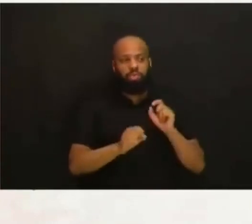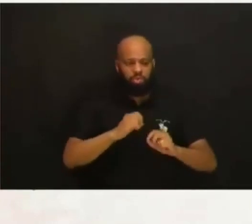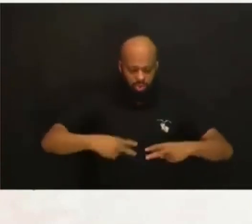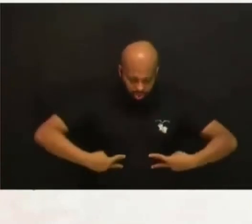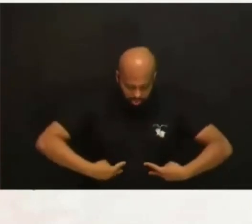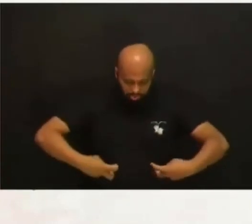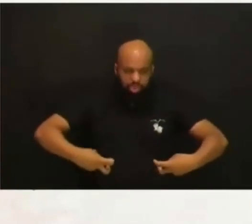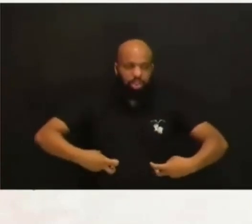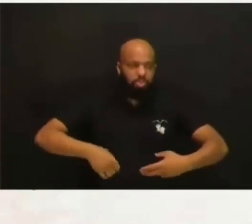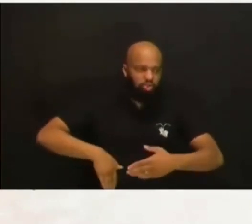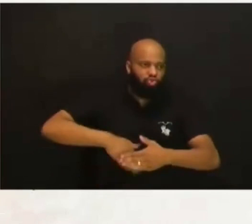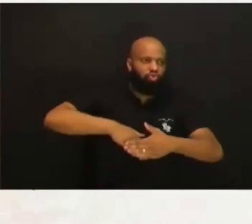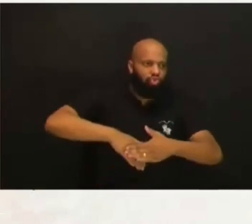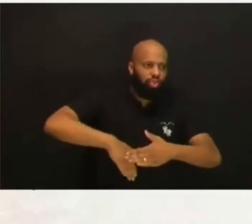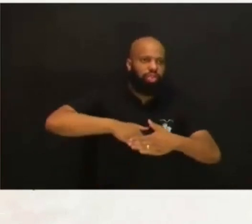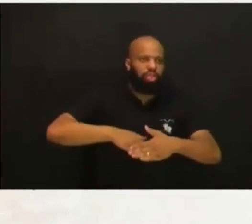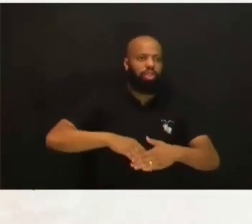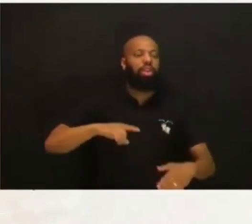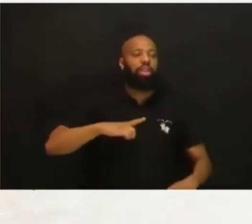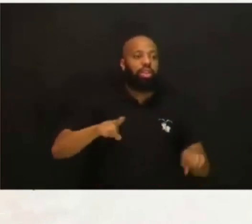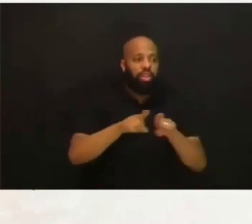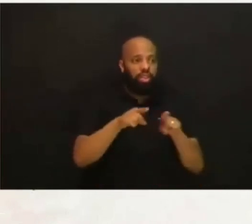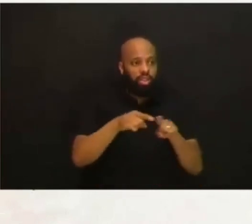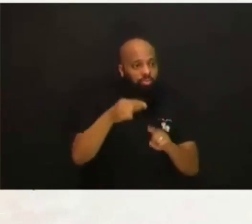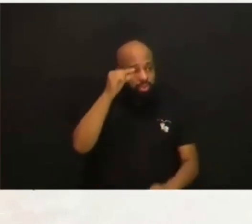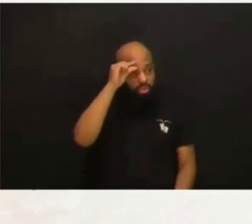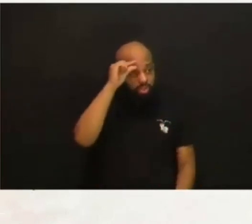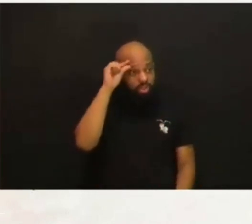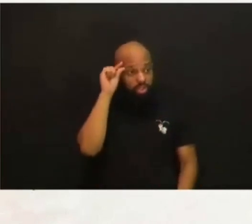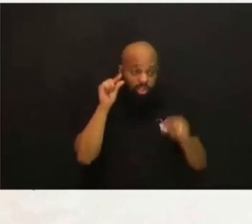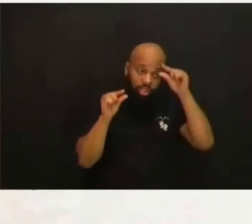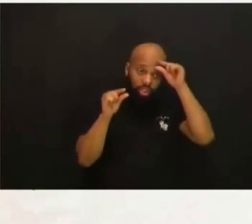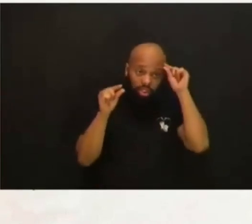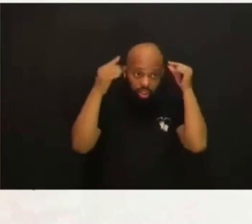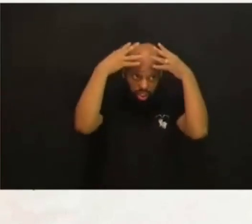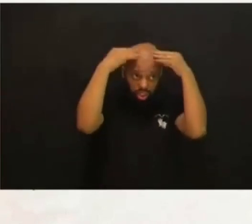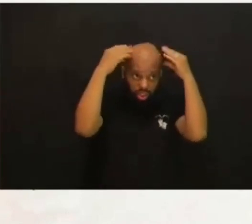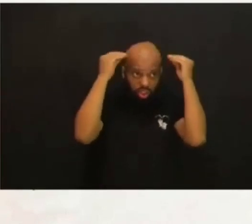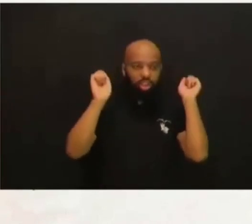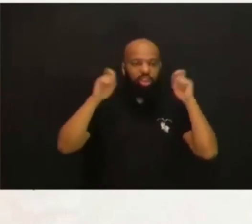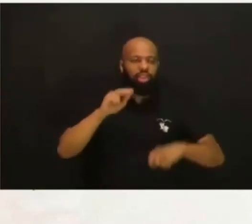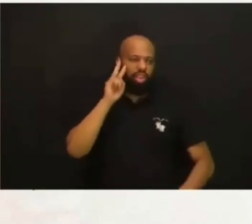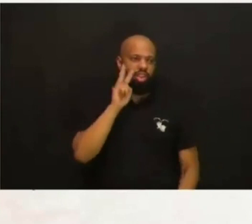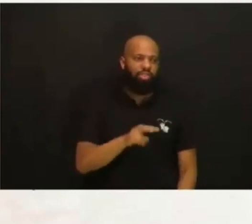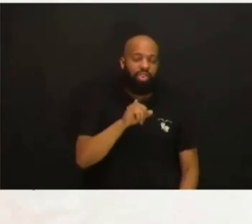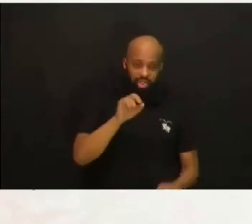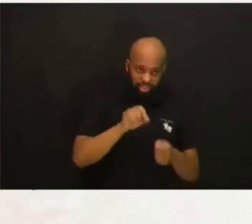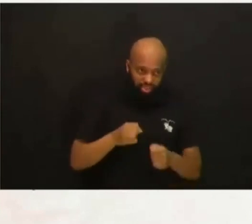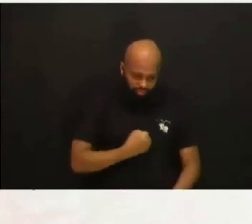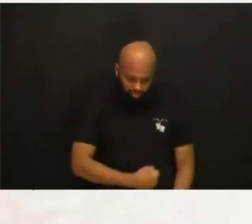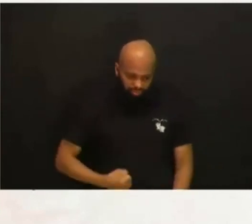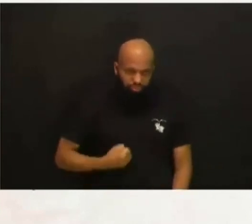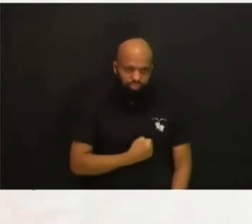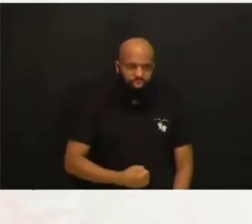chuta. Sobrancelhas e cabelos estão visíveis. Você faz um ultrassom morfológico. Essa é a fase onde nós